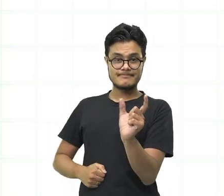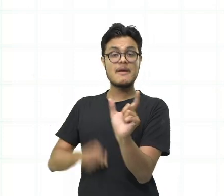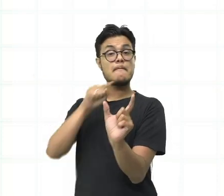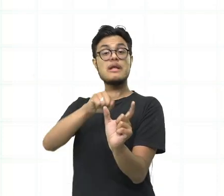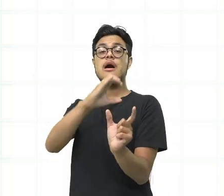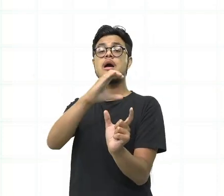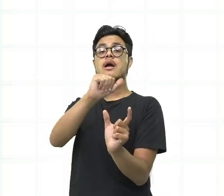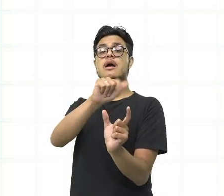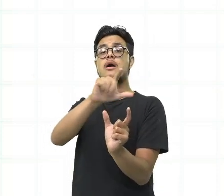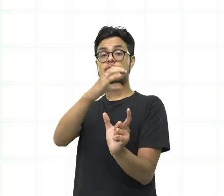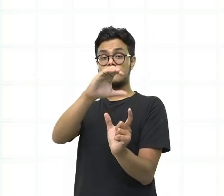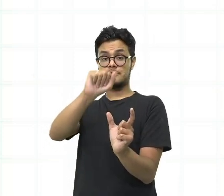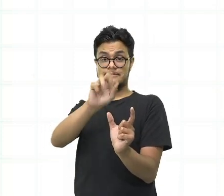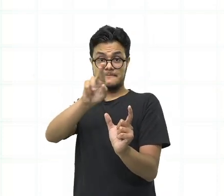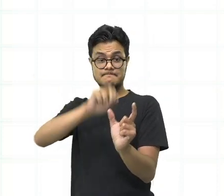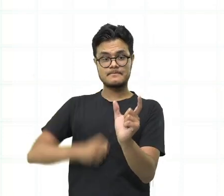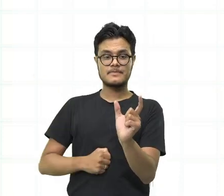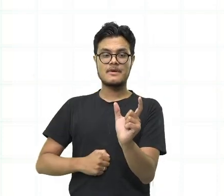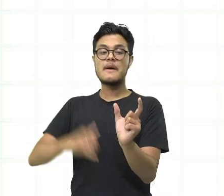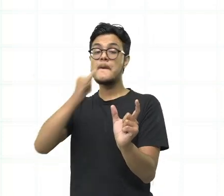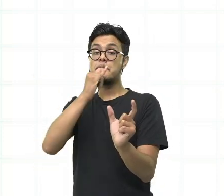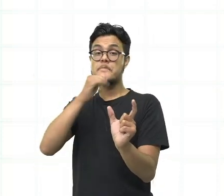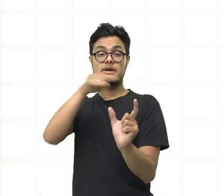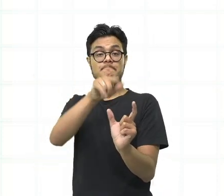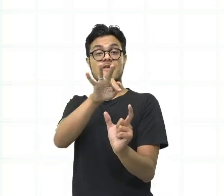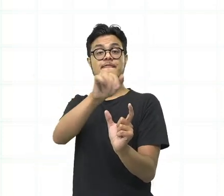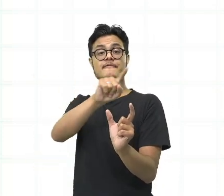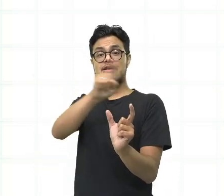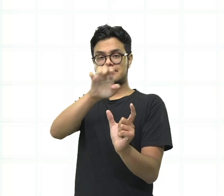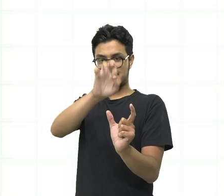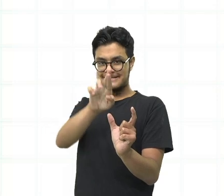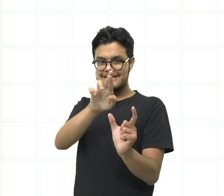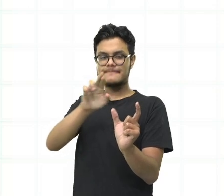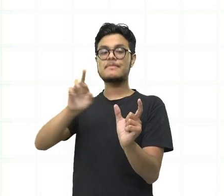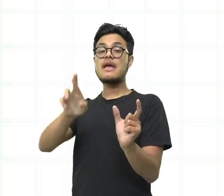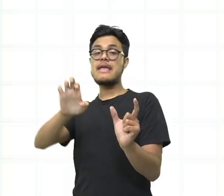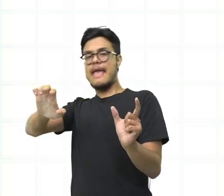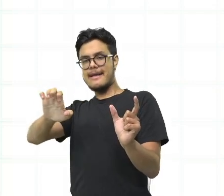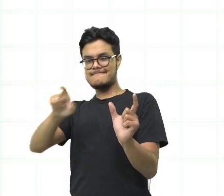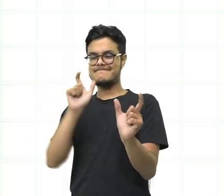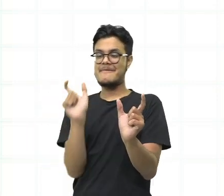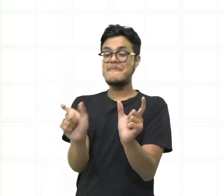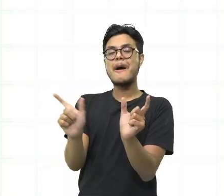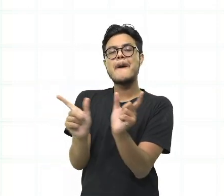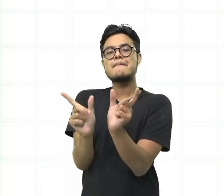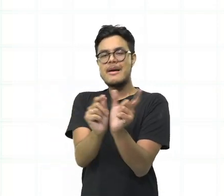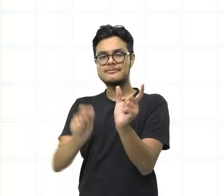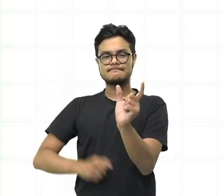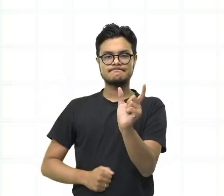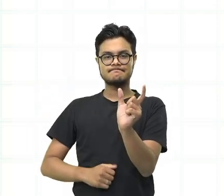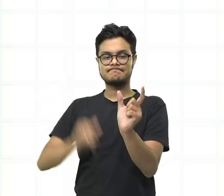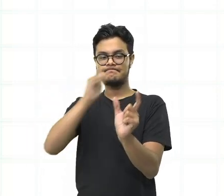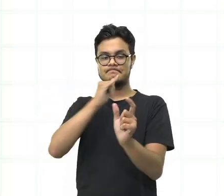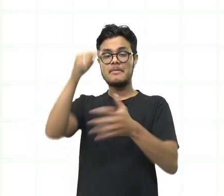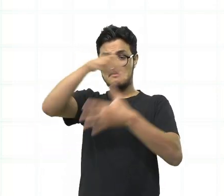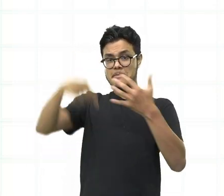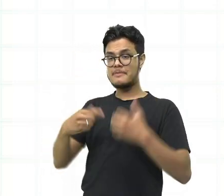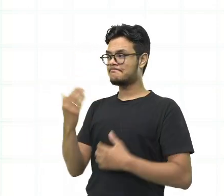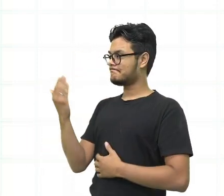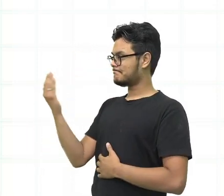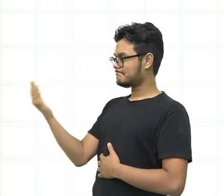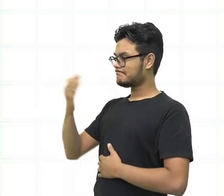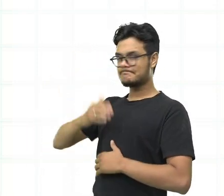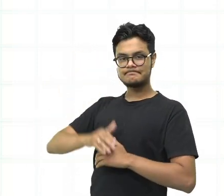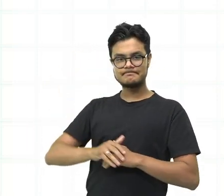palavra primitiva, refazer, fazer é a nossa palavra primitiva, pós-modernismo é a